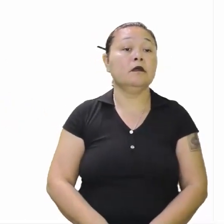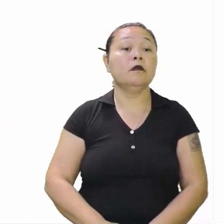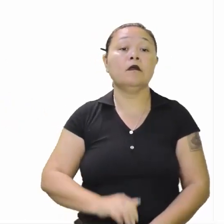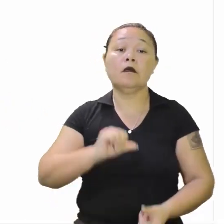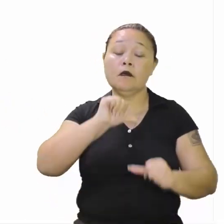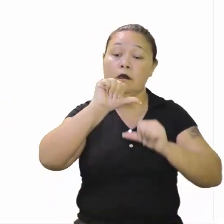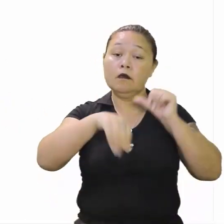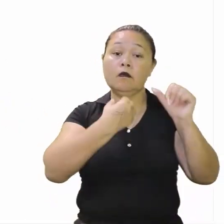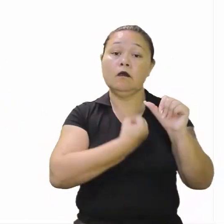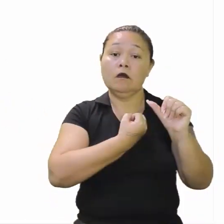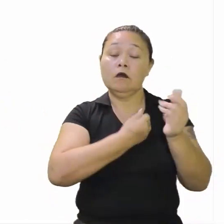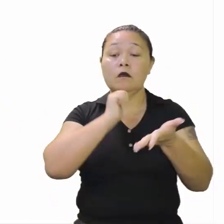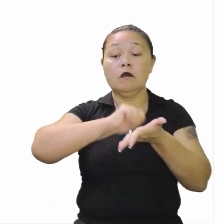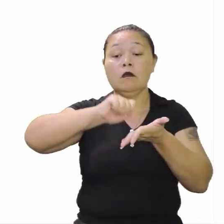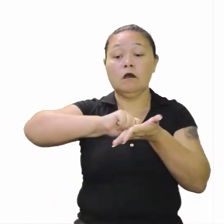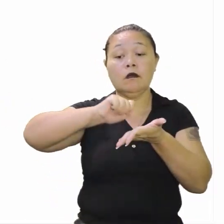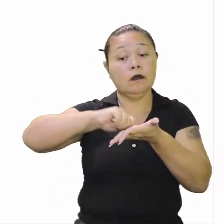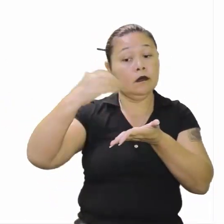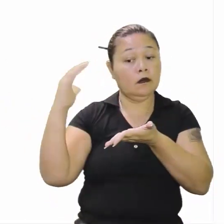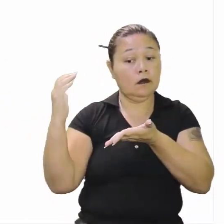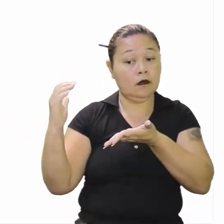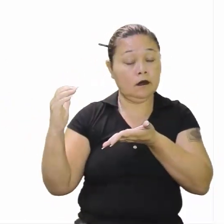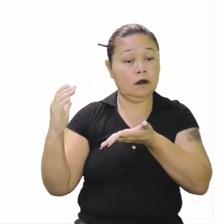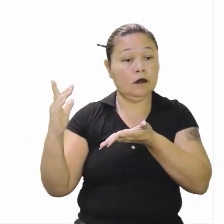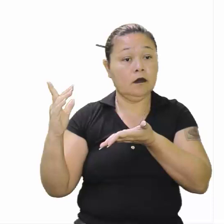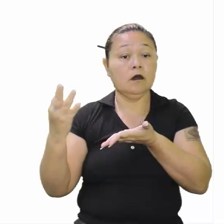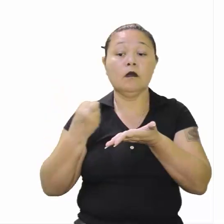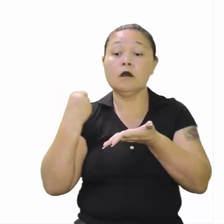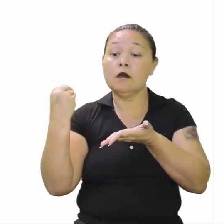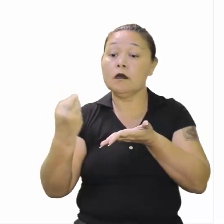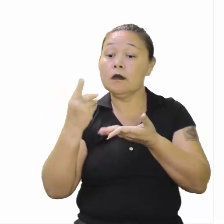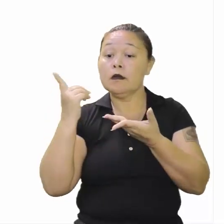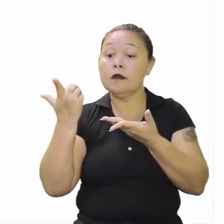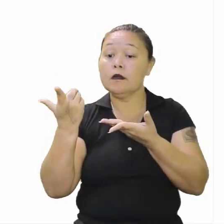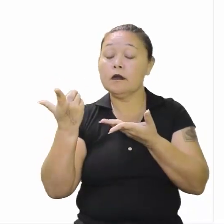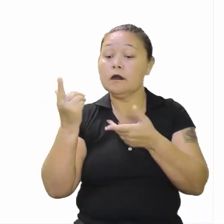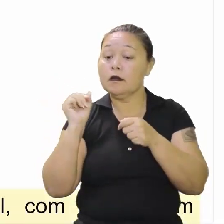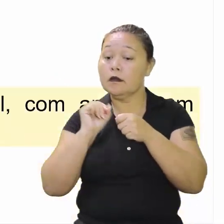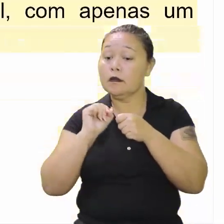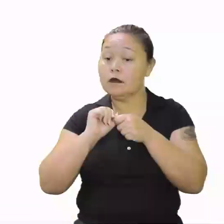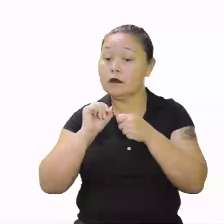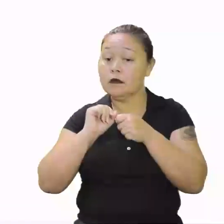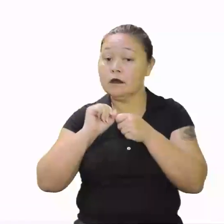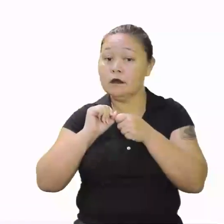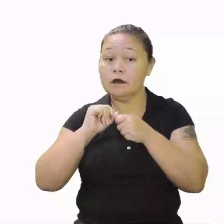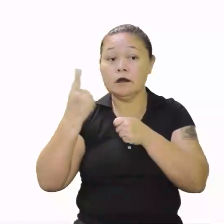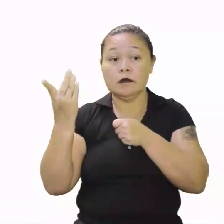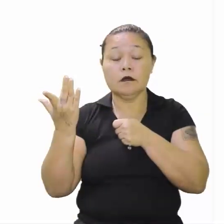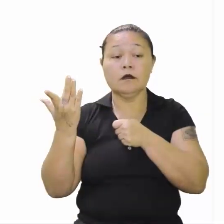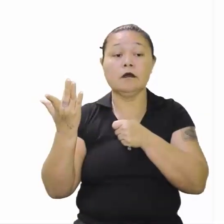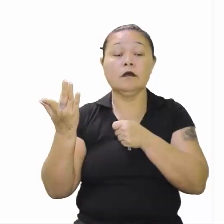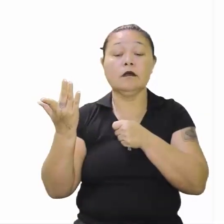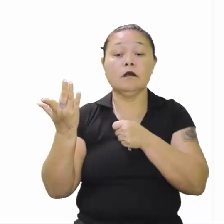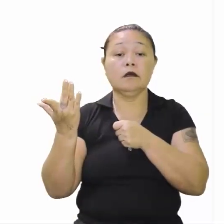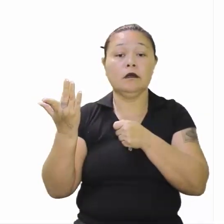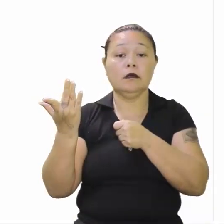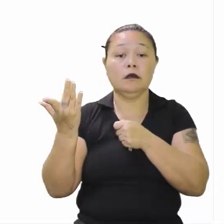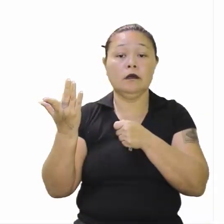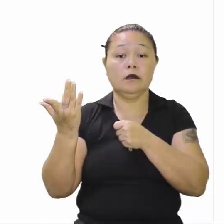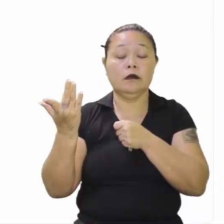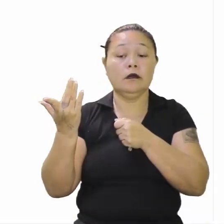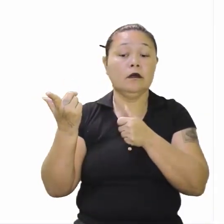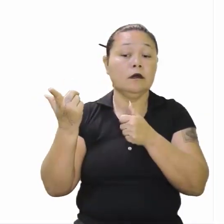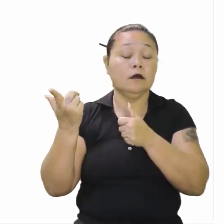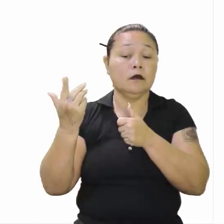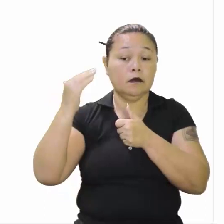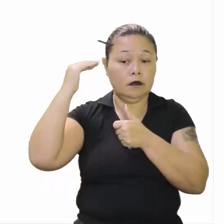Transformar número em notação científica. Então, como é que eu devo aprimorar sobre isso aqui?